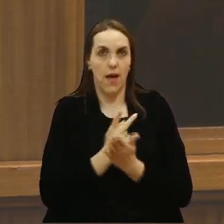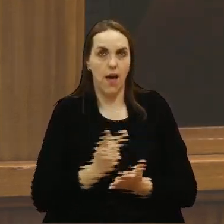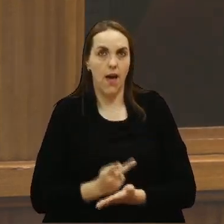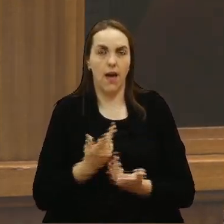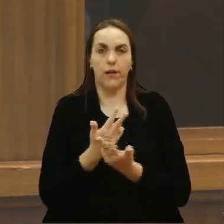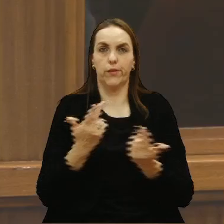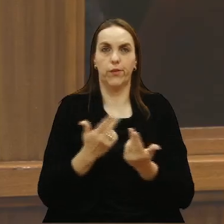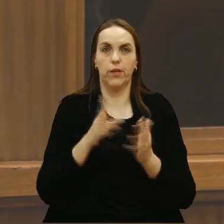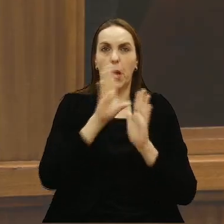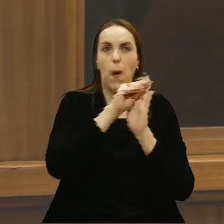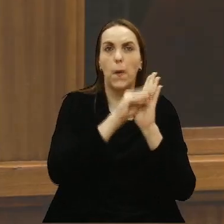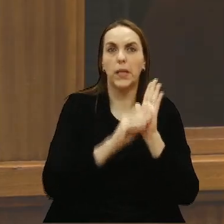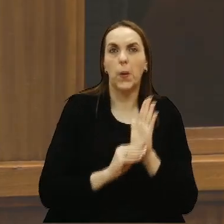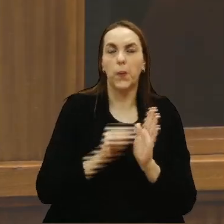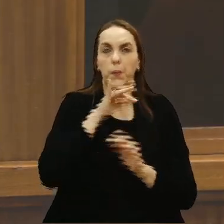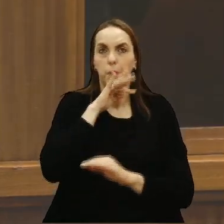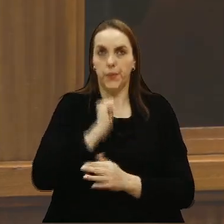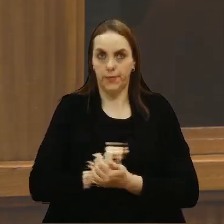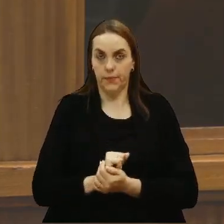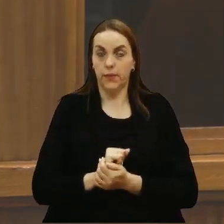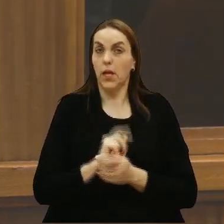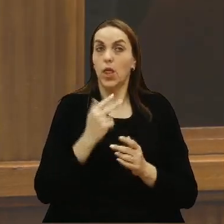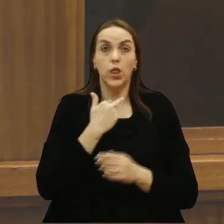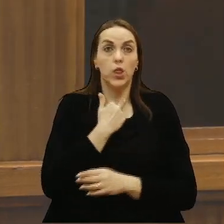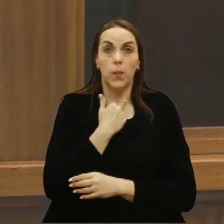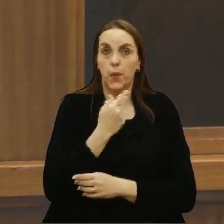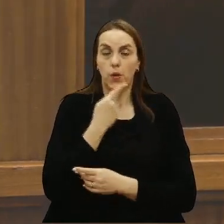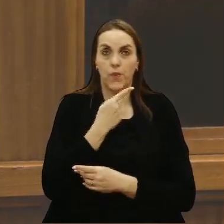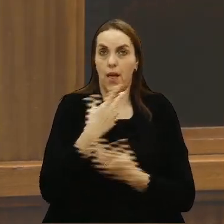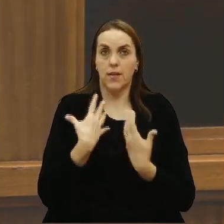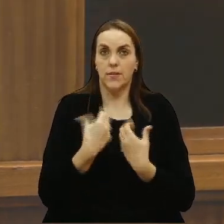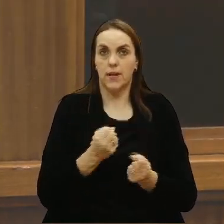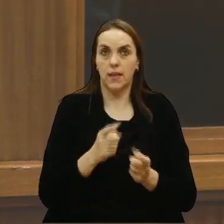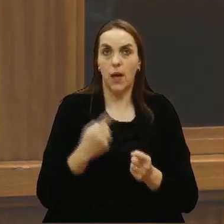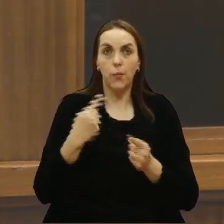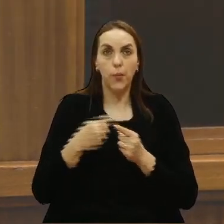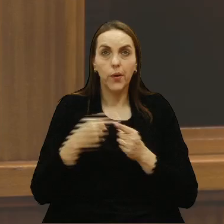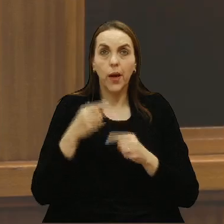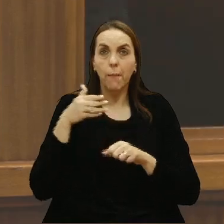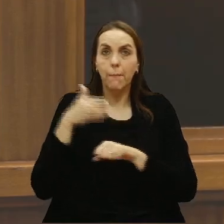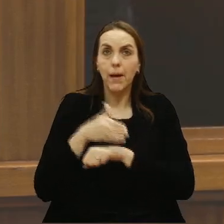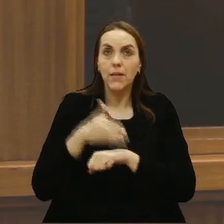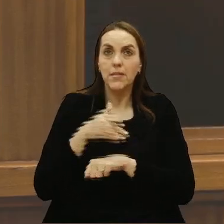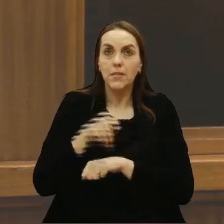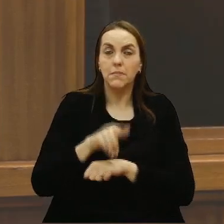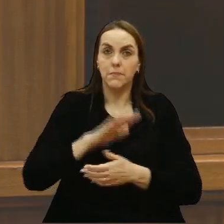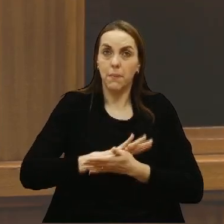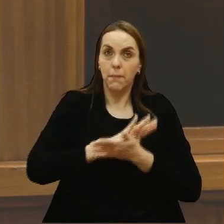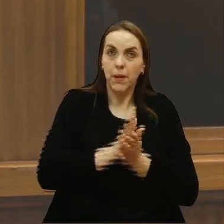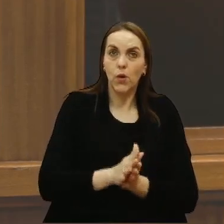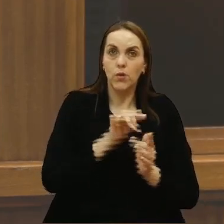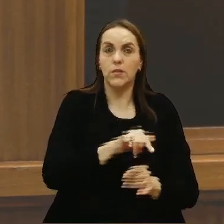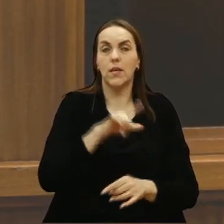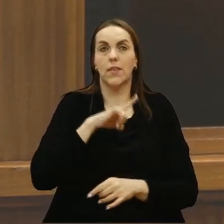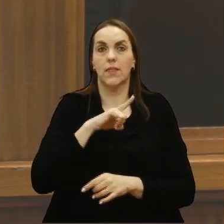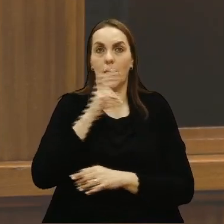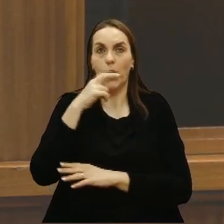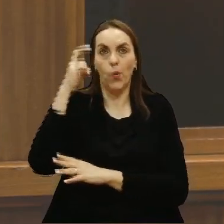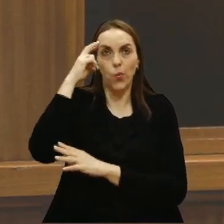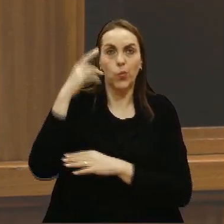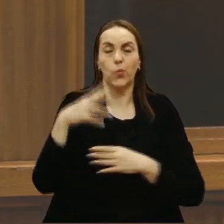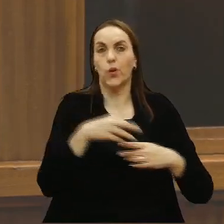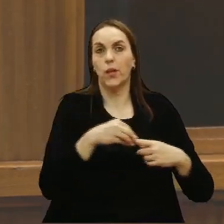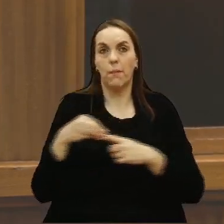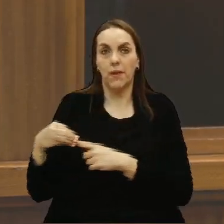há um conteúdo ruim. A gente não pode admitir isso, porque isso faz parte do preconceito que a gente tem com a cultura